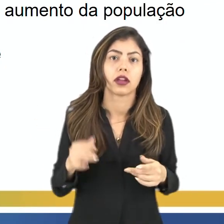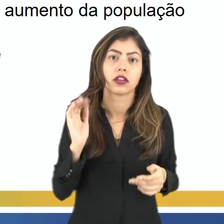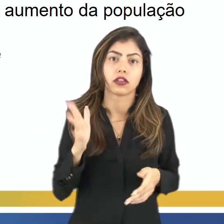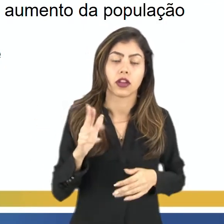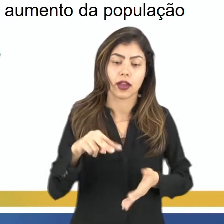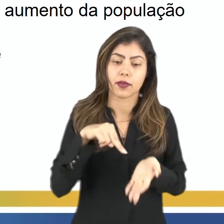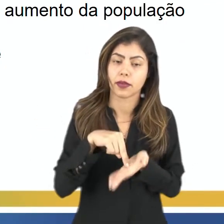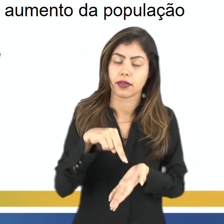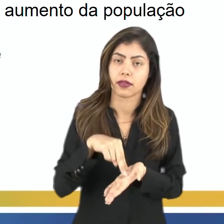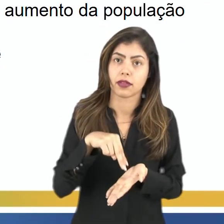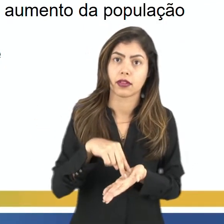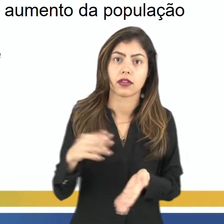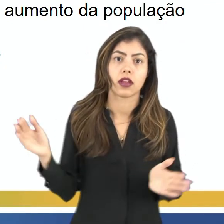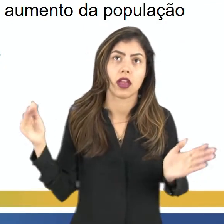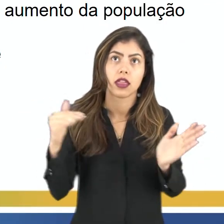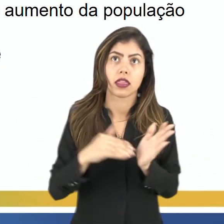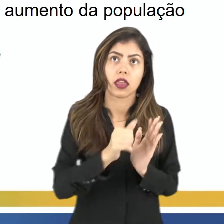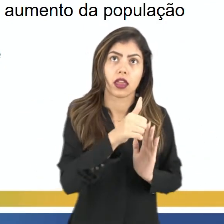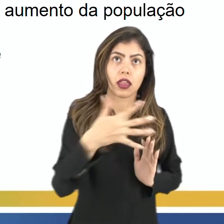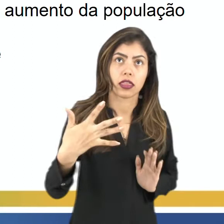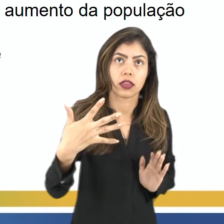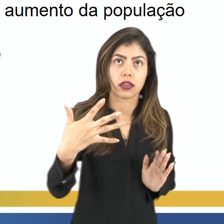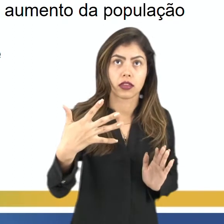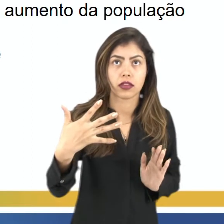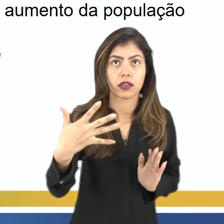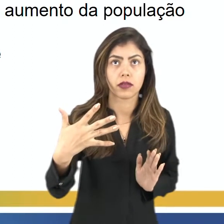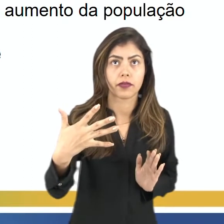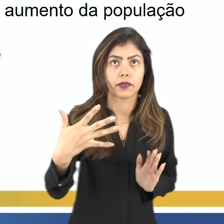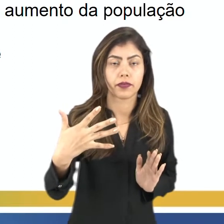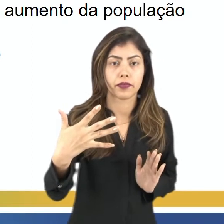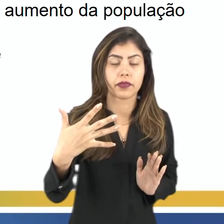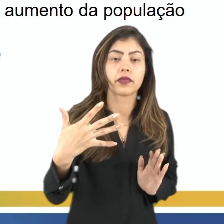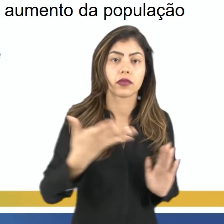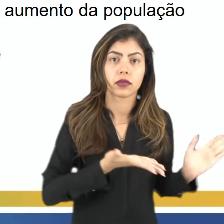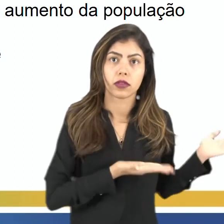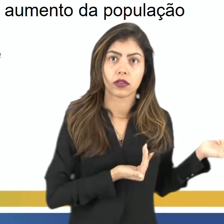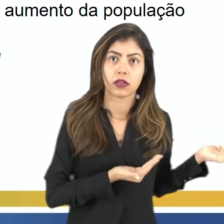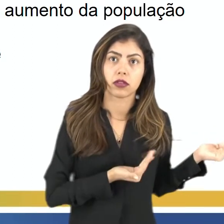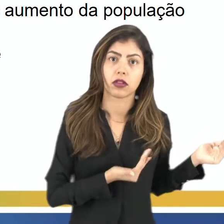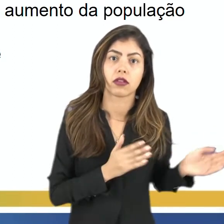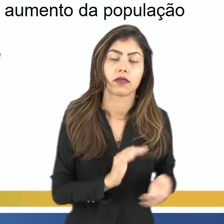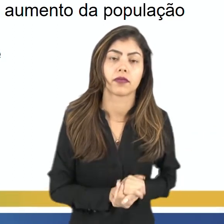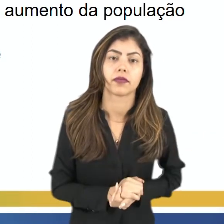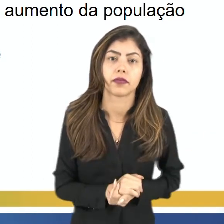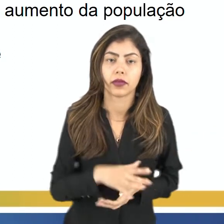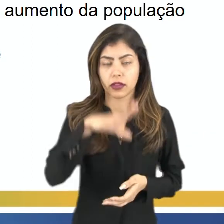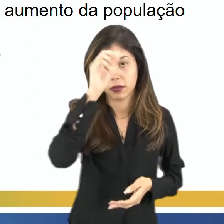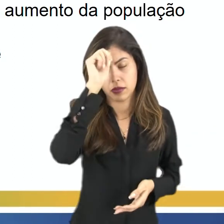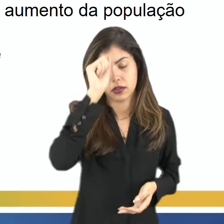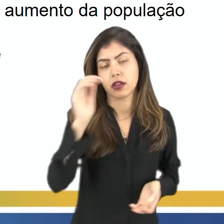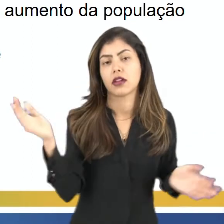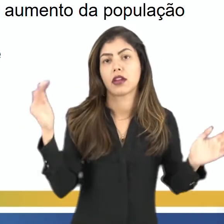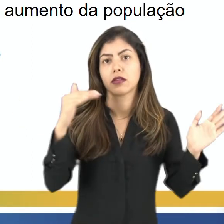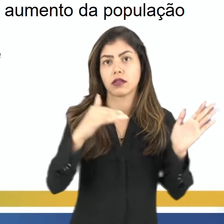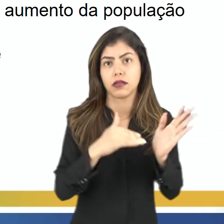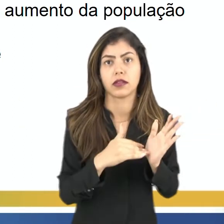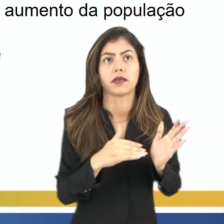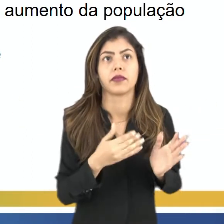população economicamente ativa, de pé, que vai de 14 anos e meio no Brasil, tá? Como jovem aprendiz,